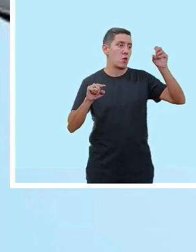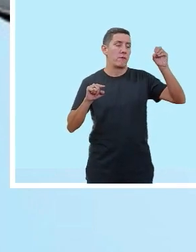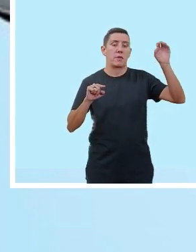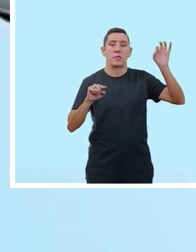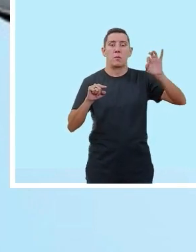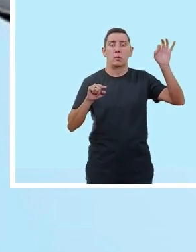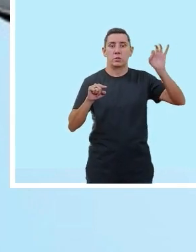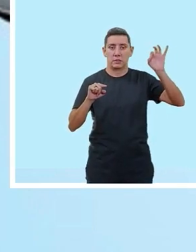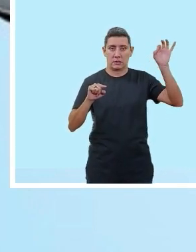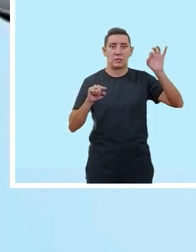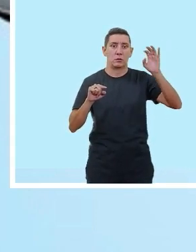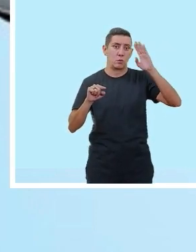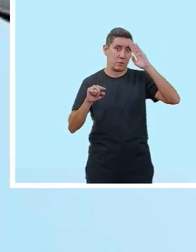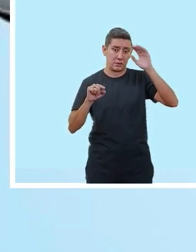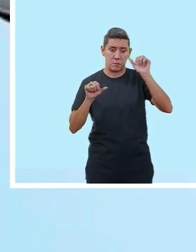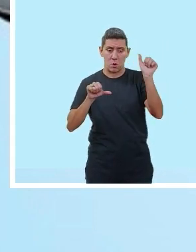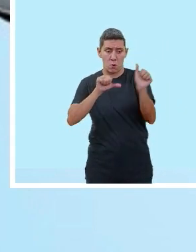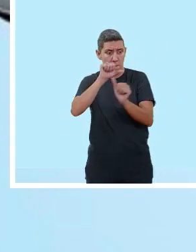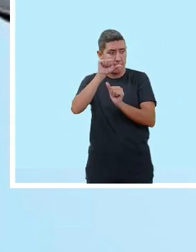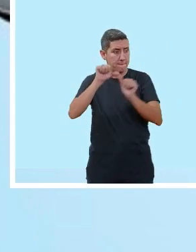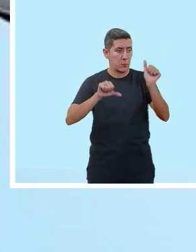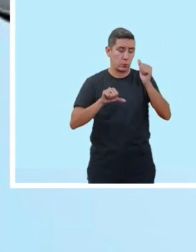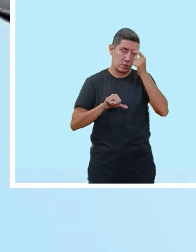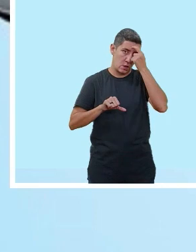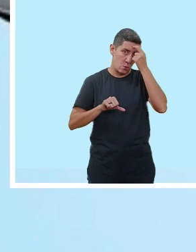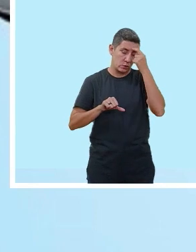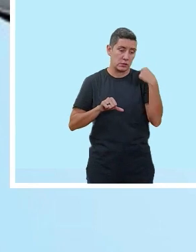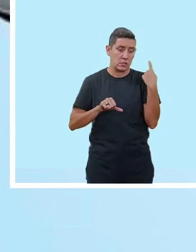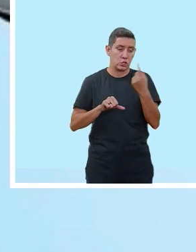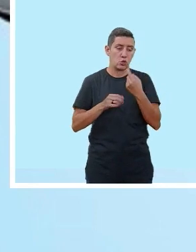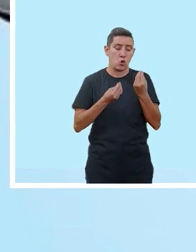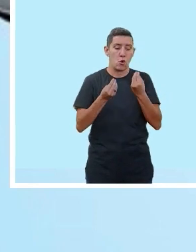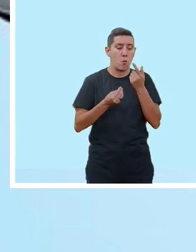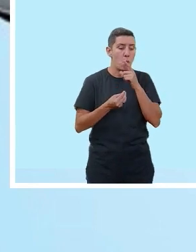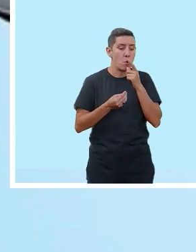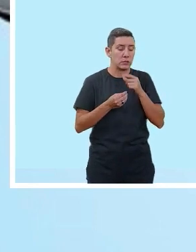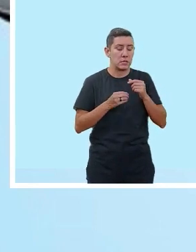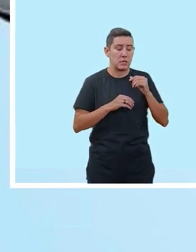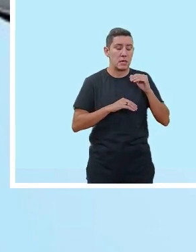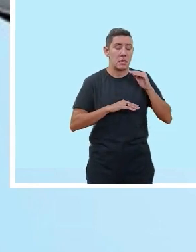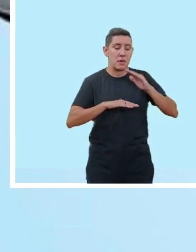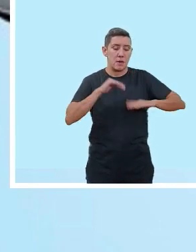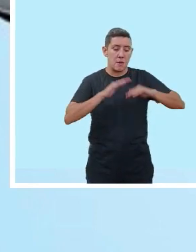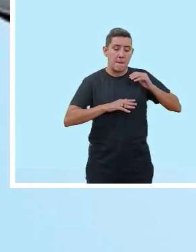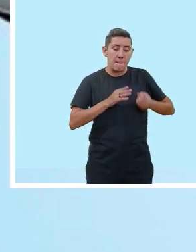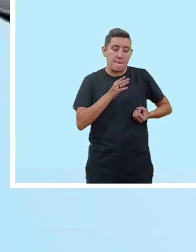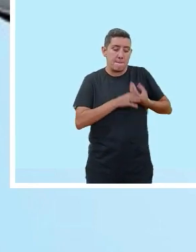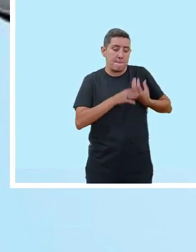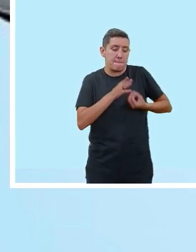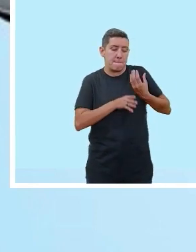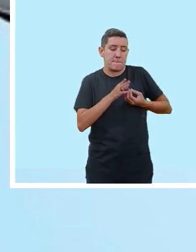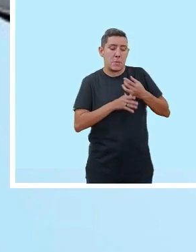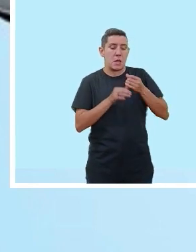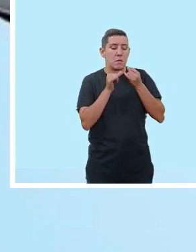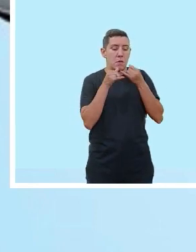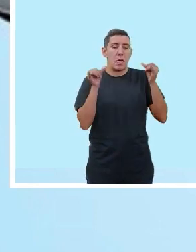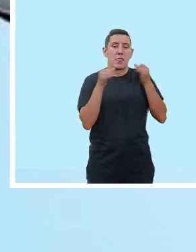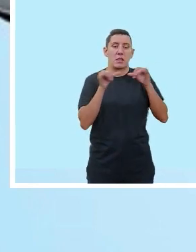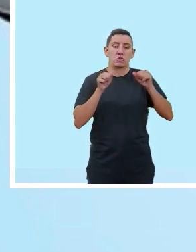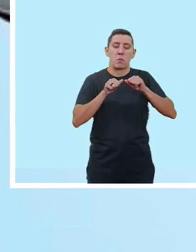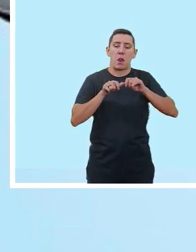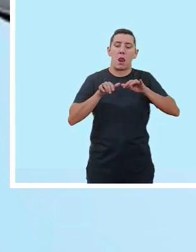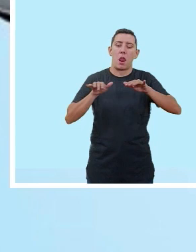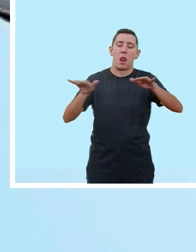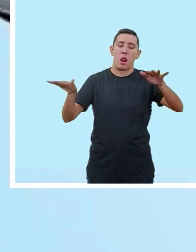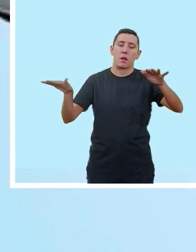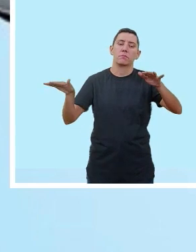na matriz de geração energética em relação à energia elétrica, né, para que a gente realmente